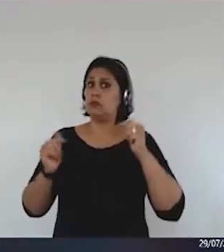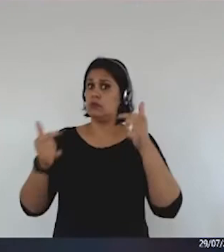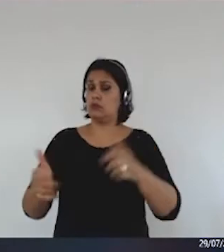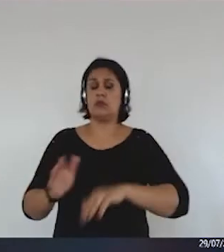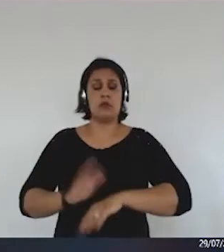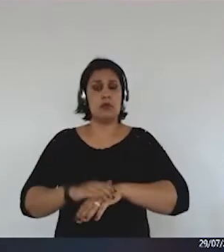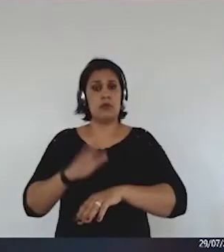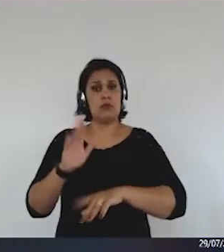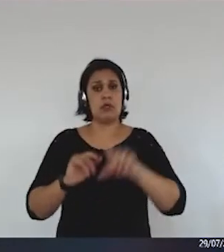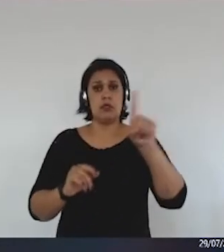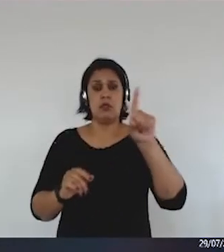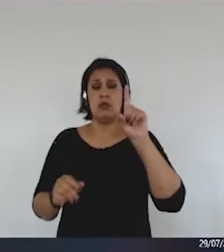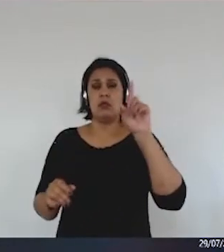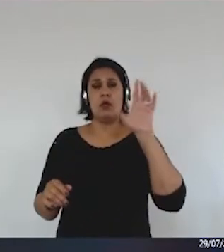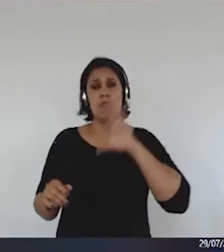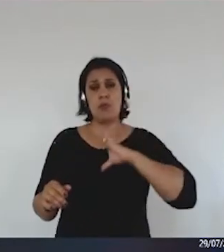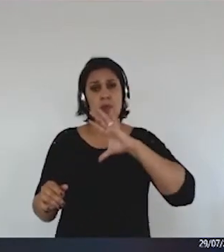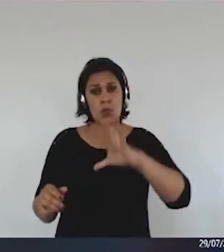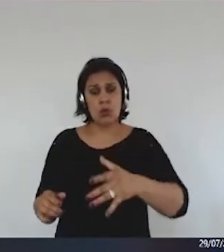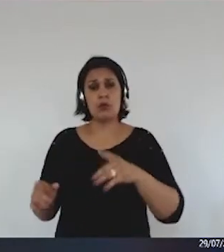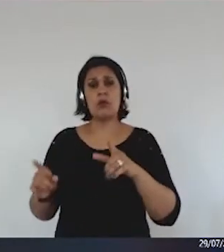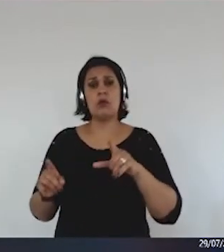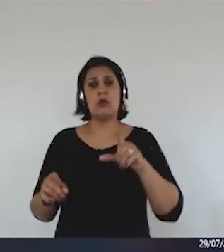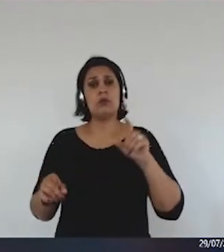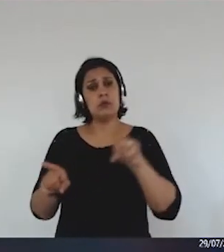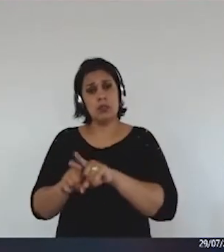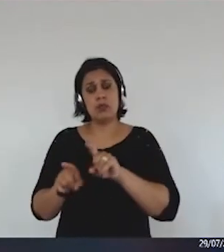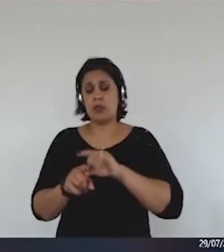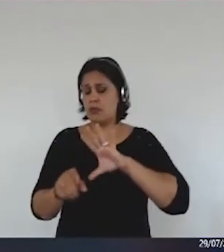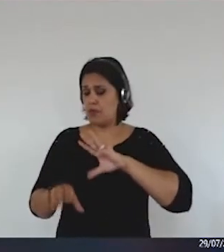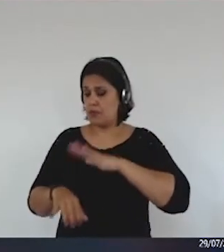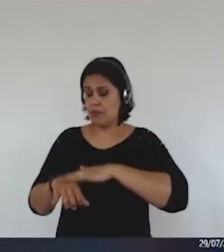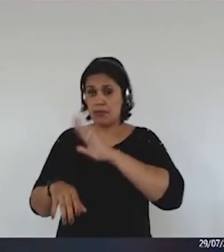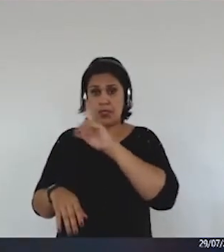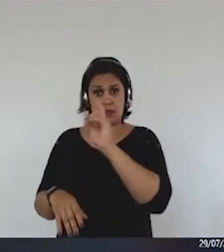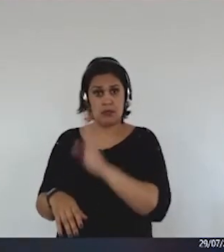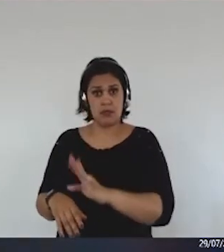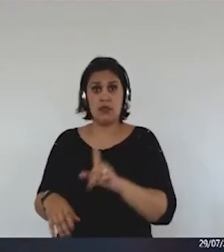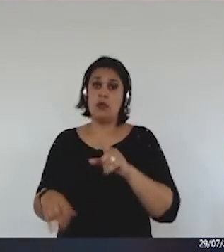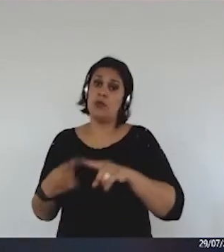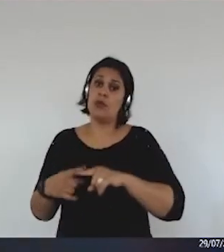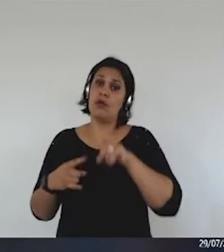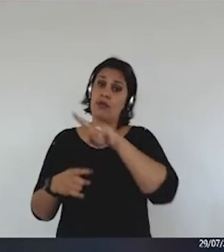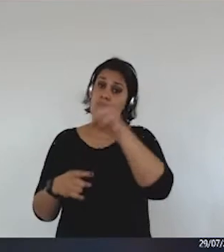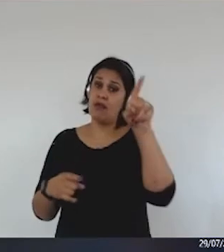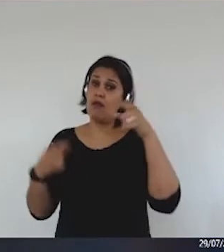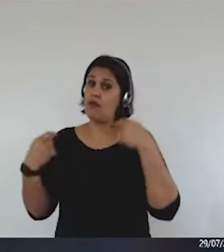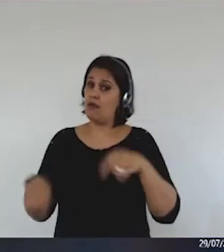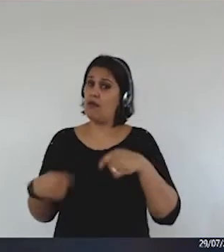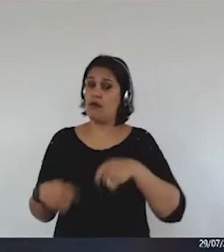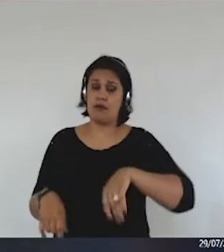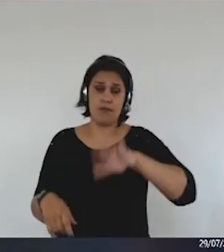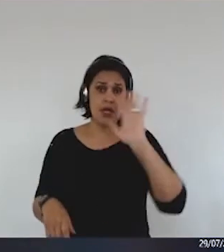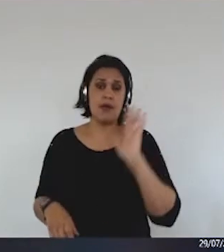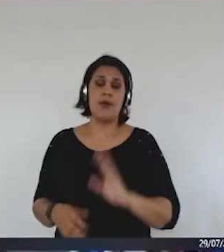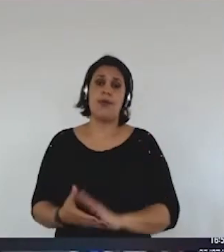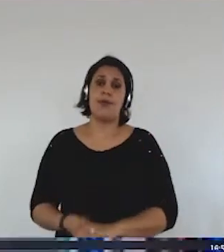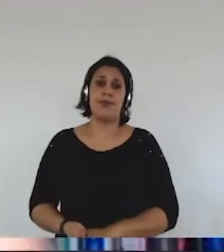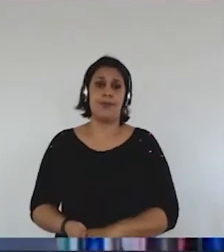mesmo em relação ao Brasil, por conta exatamente da demanda que é maior. E aí nós estamos falando desse avanço no sentido